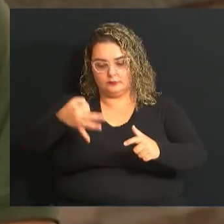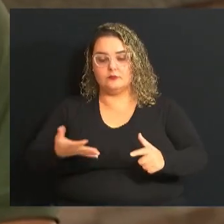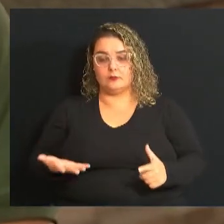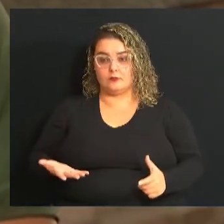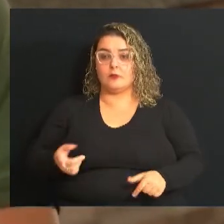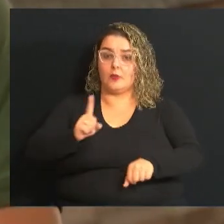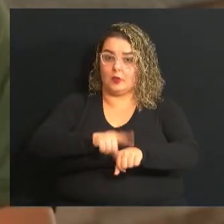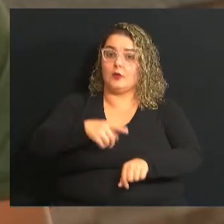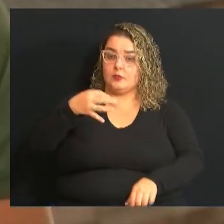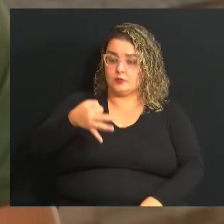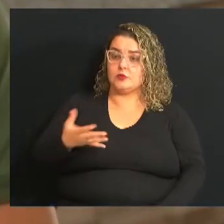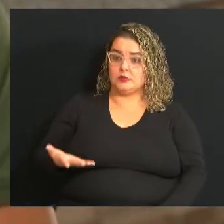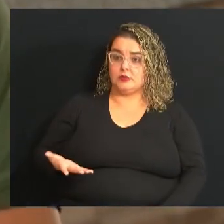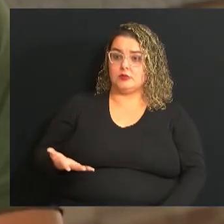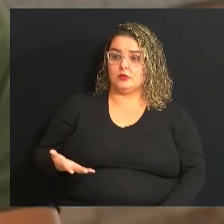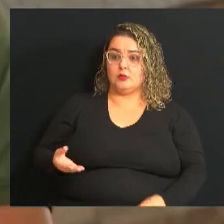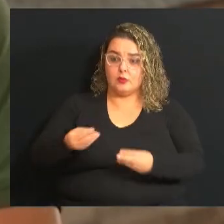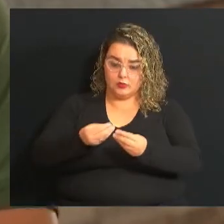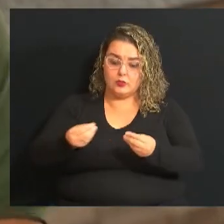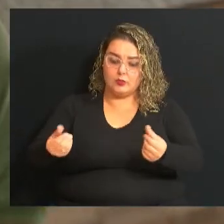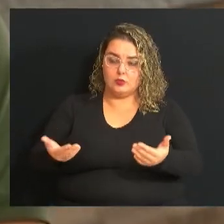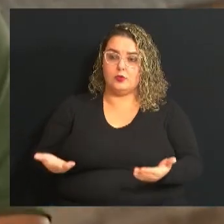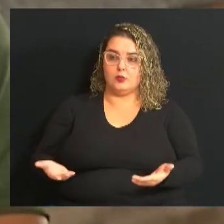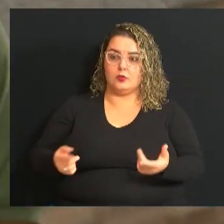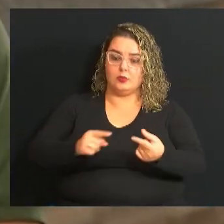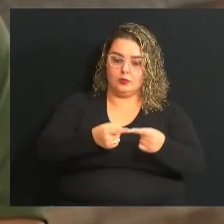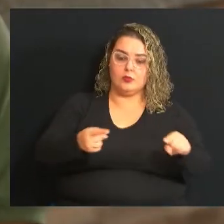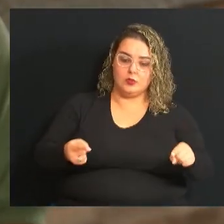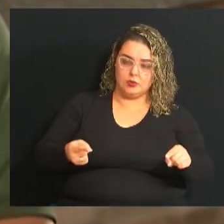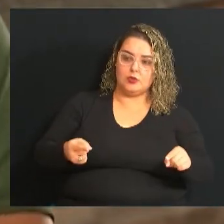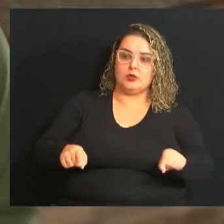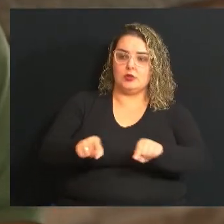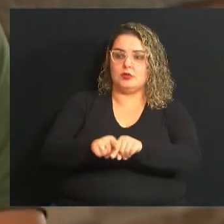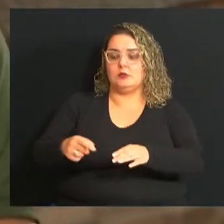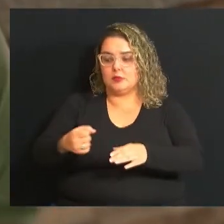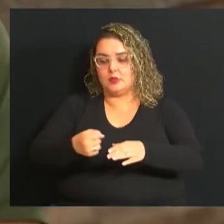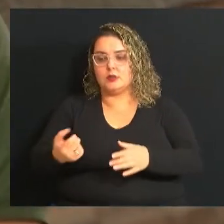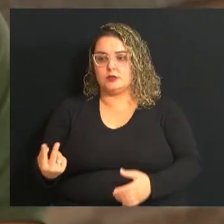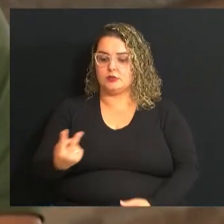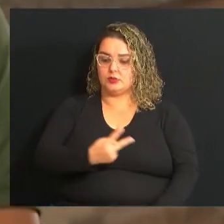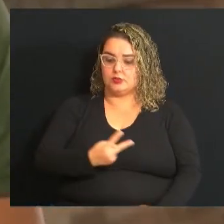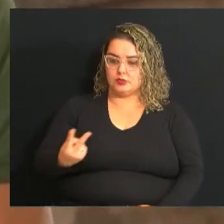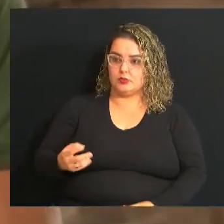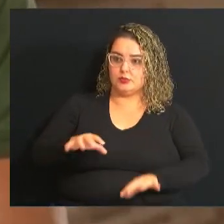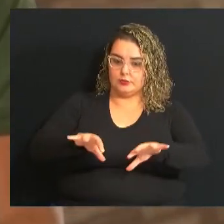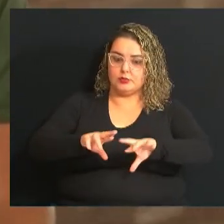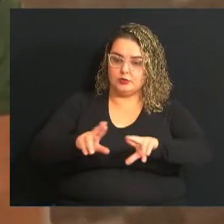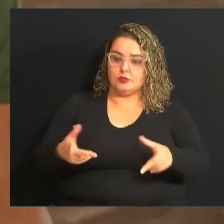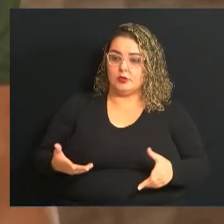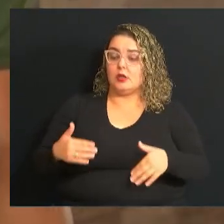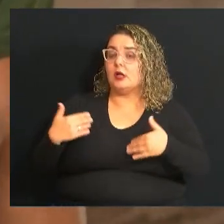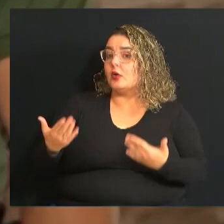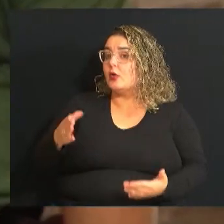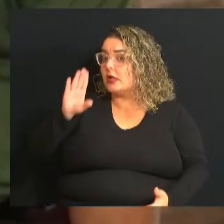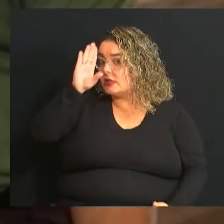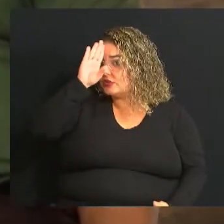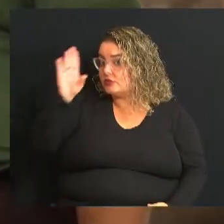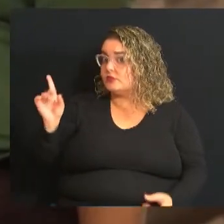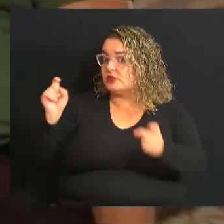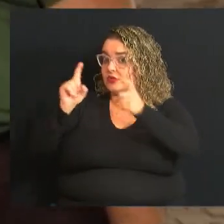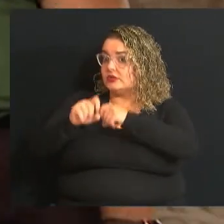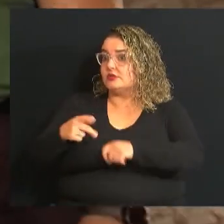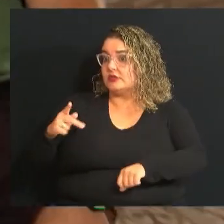adquire por telefone, você também pode cancelar, e também que você entrou no site, você também pode cancelar. E